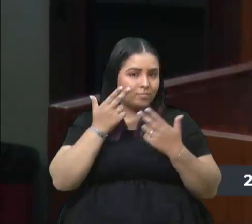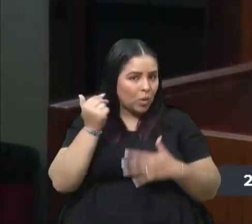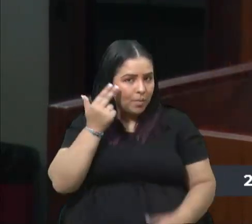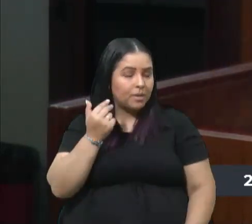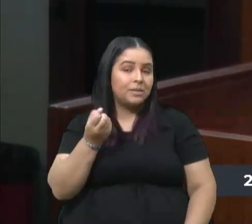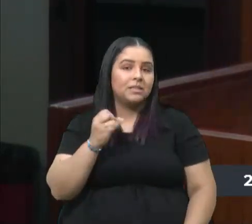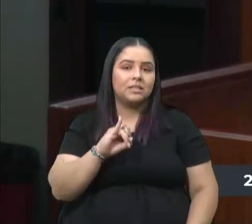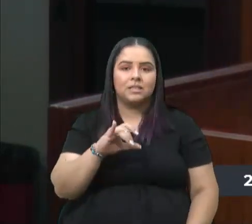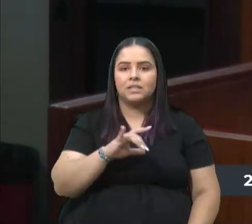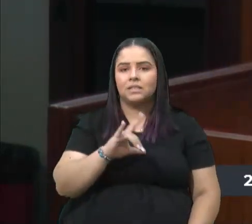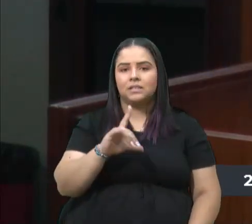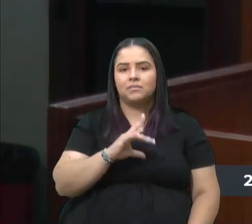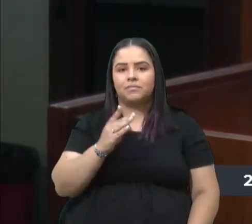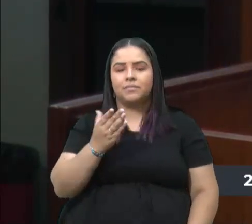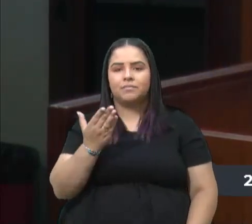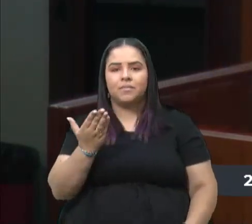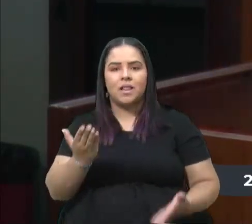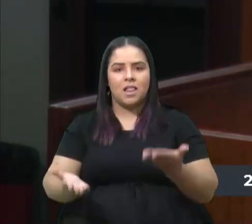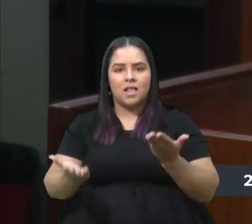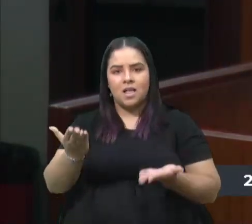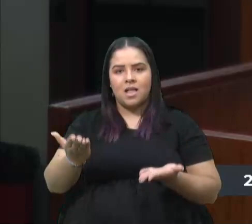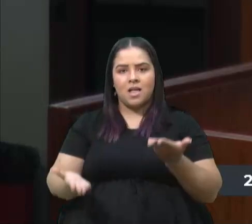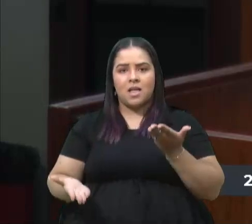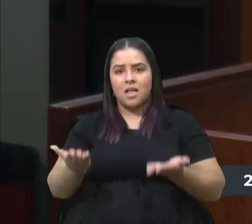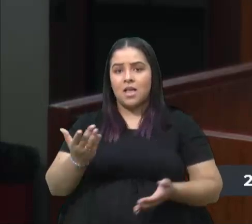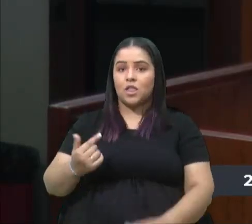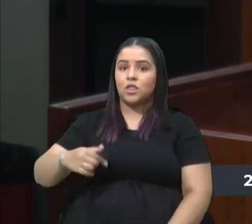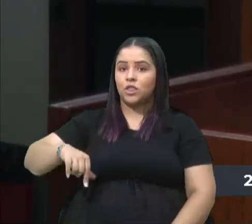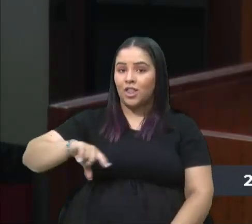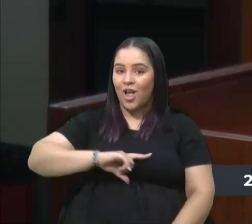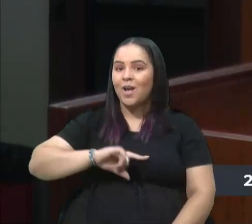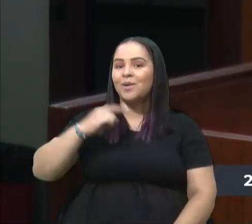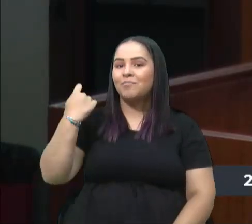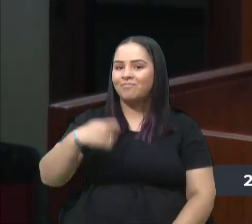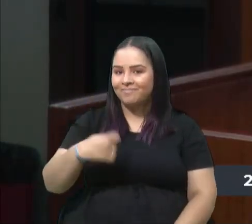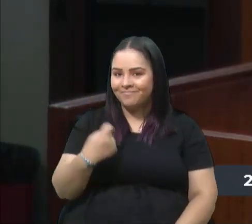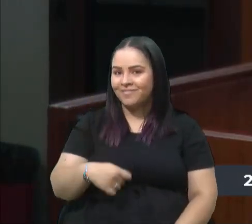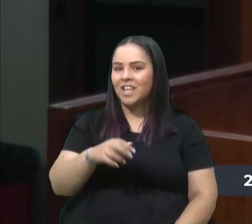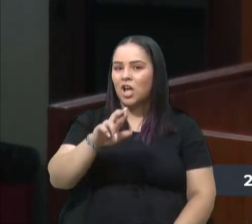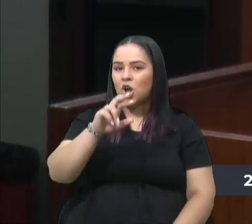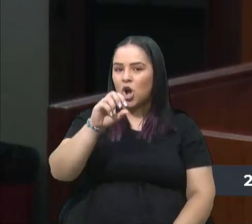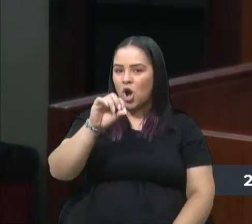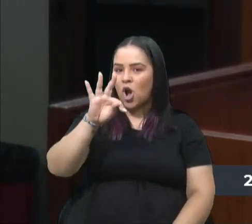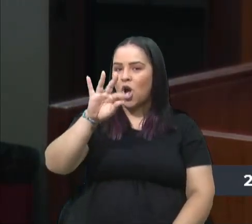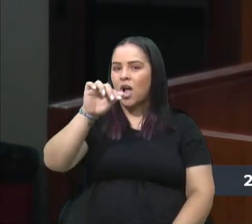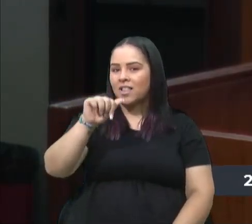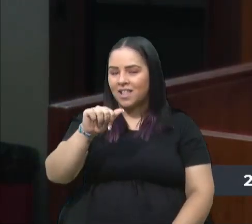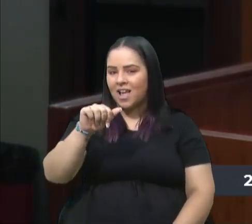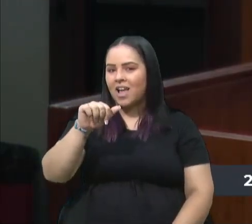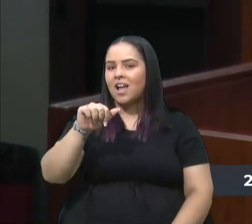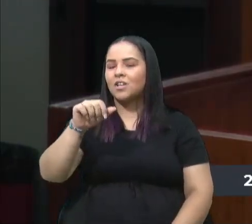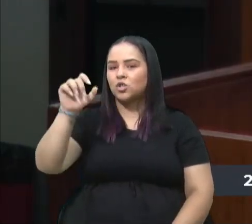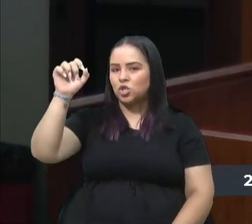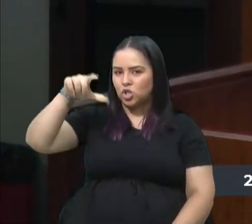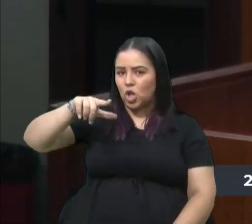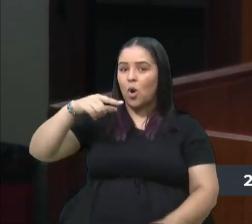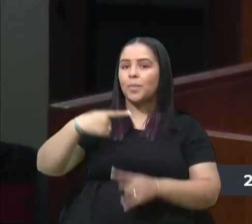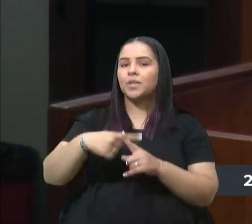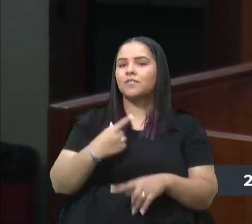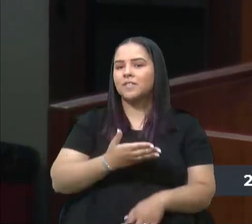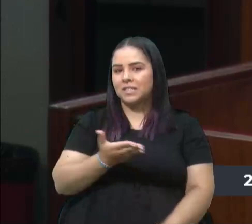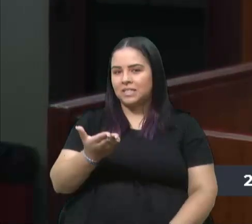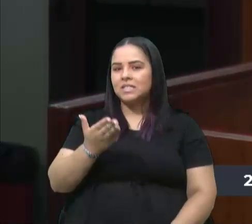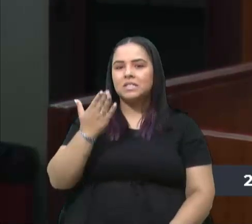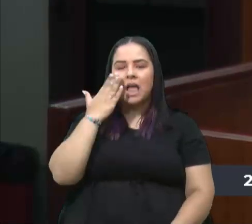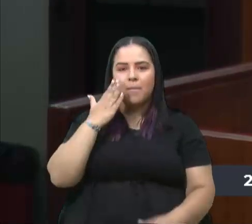se tivesse balança, que nós precisamos ir muito, principalmente aqui na Rota do Sol, vocês sabem que quem desce a Rota do Sol, o